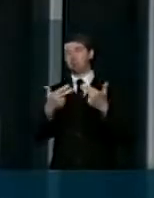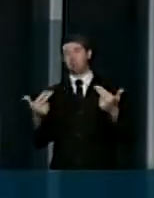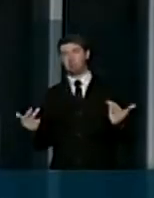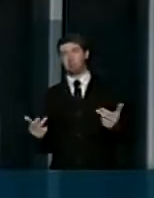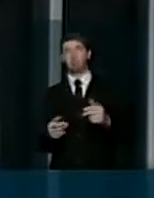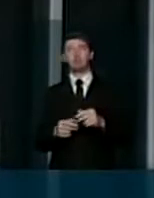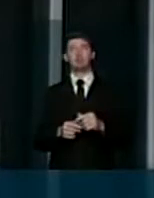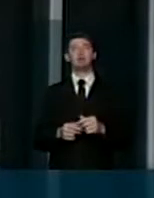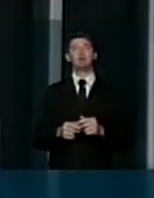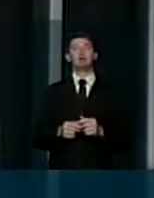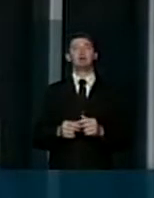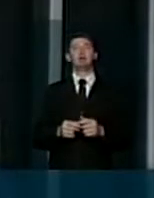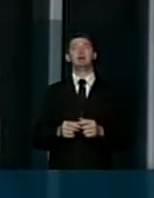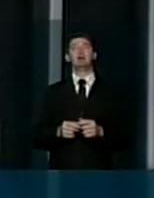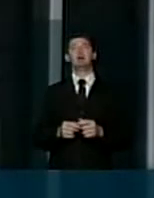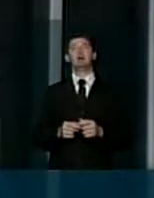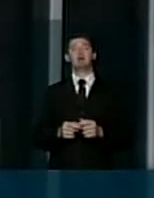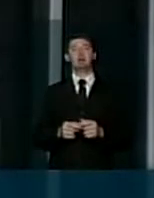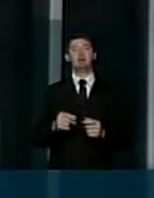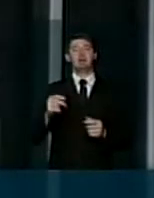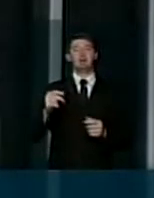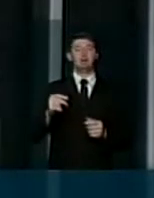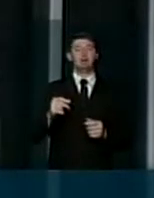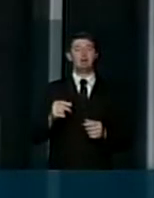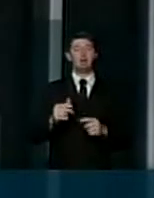de compressores para